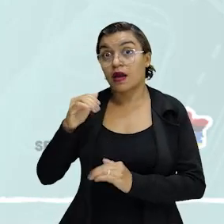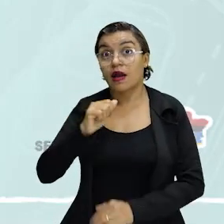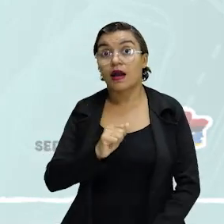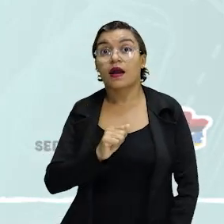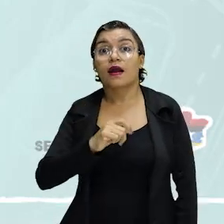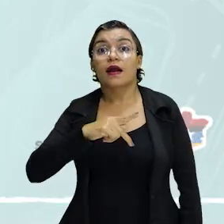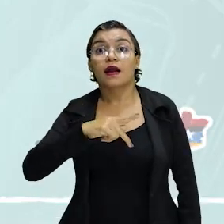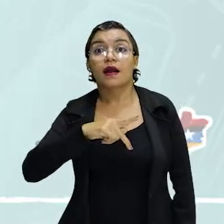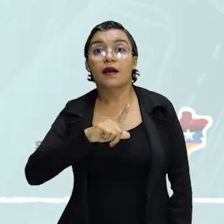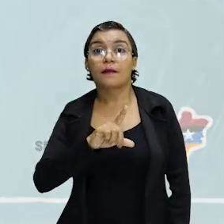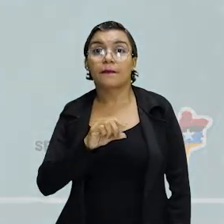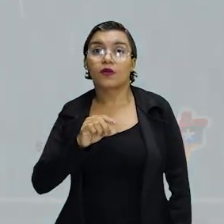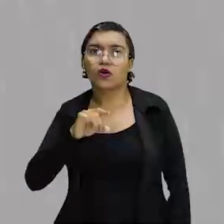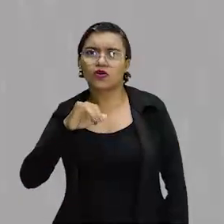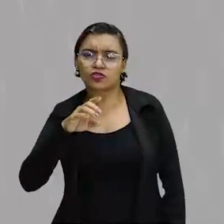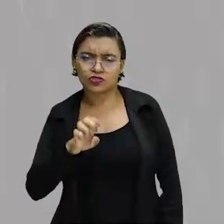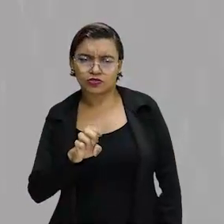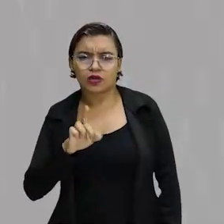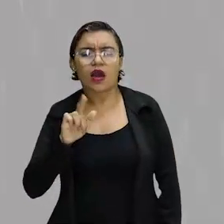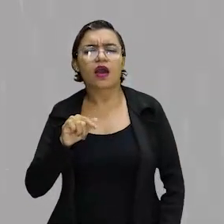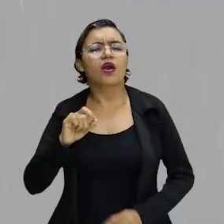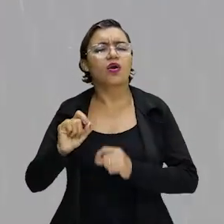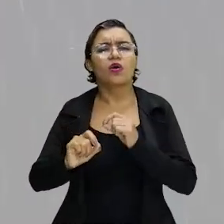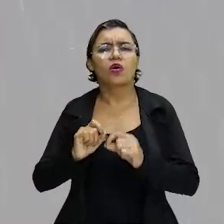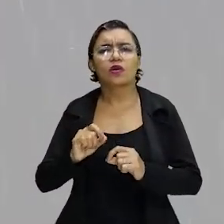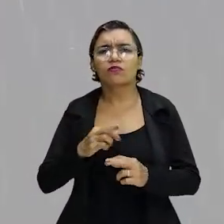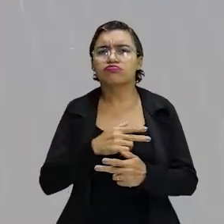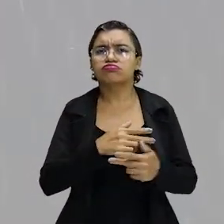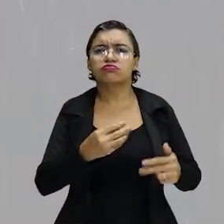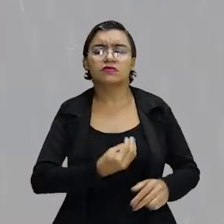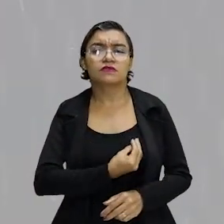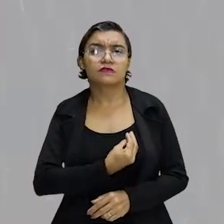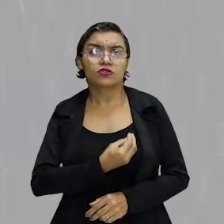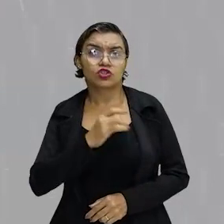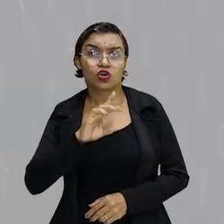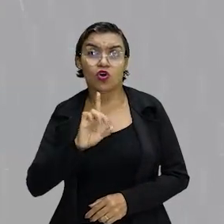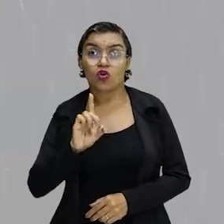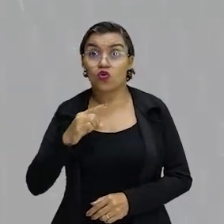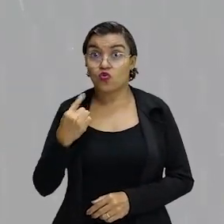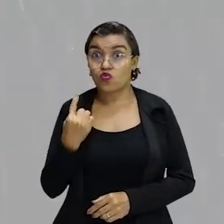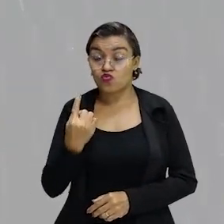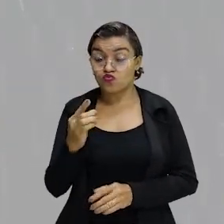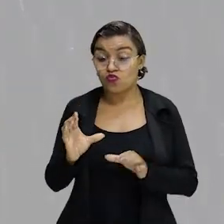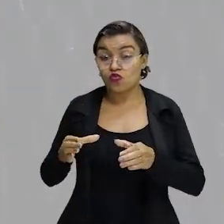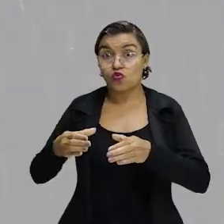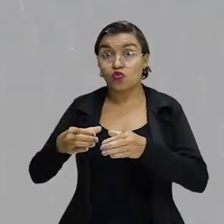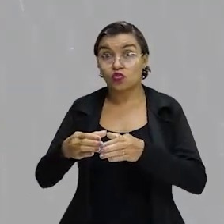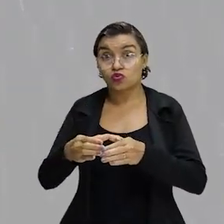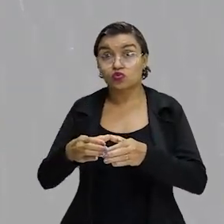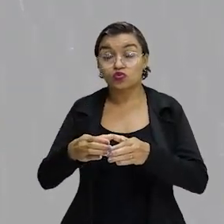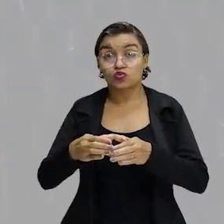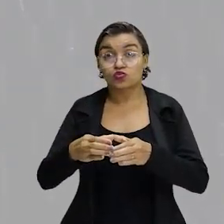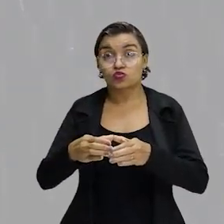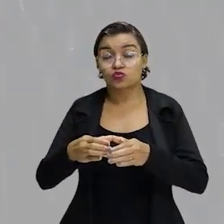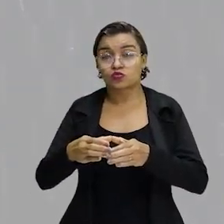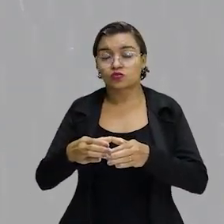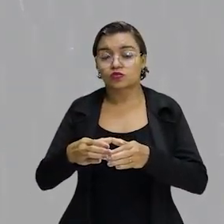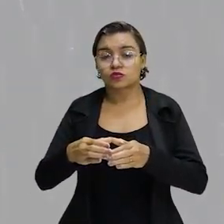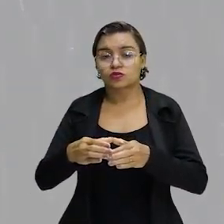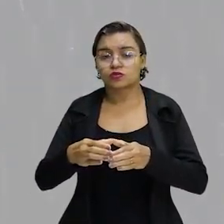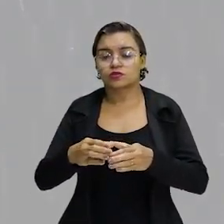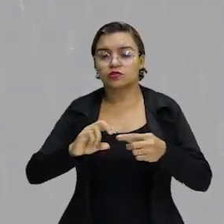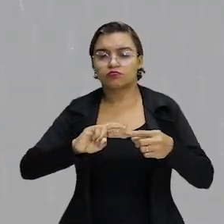O que é indivíduo haploide, professor? É aquele indivíduo que só tem um conjunto de cromossomos. Veja como é que